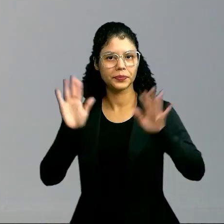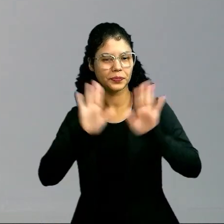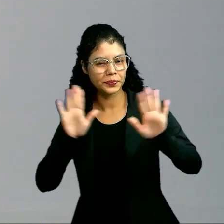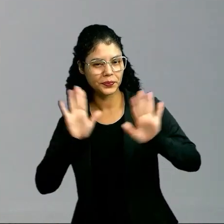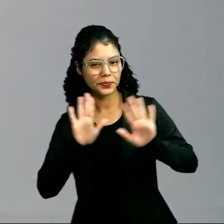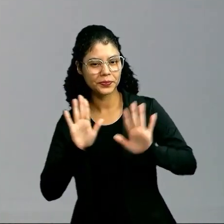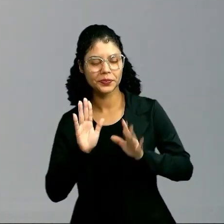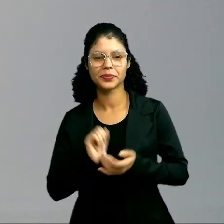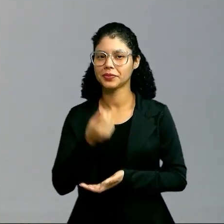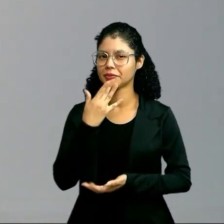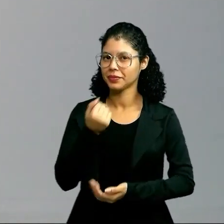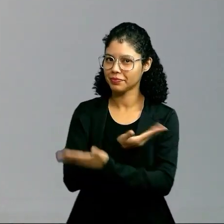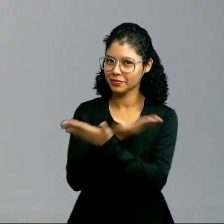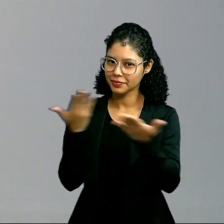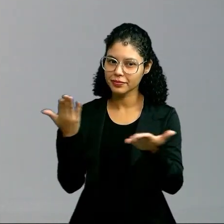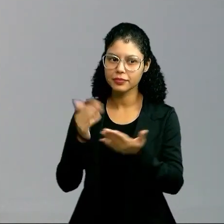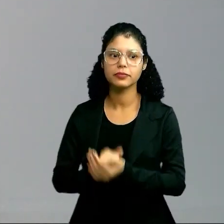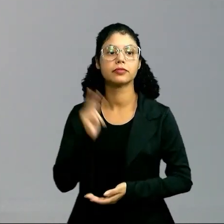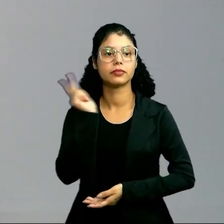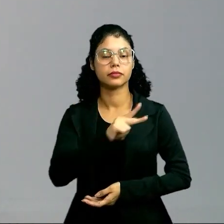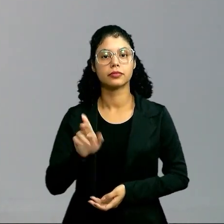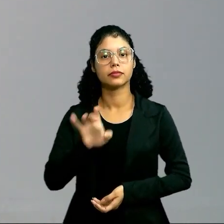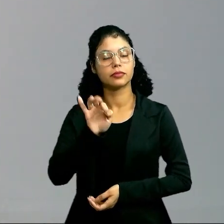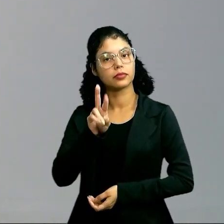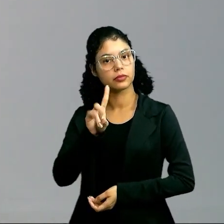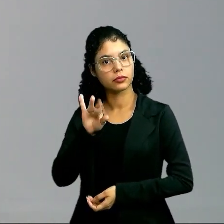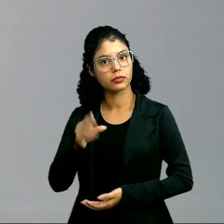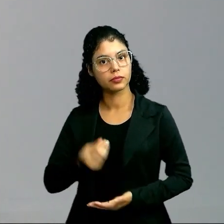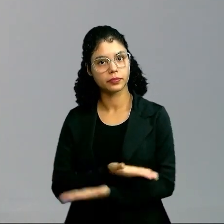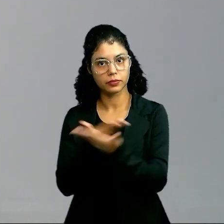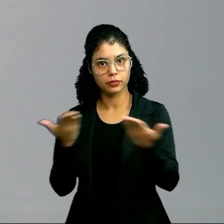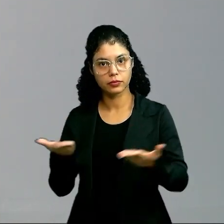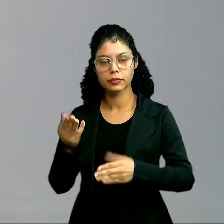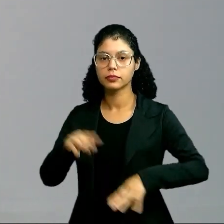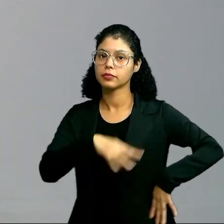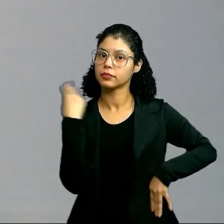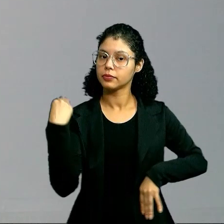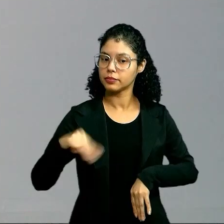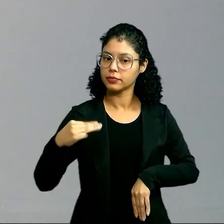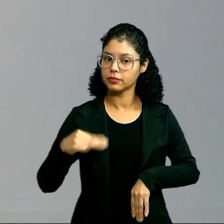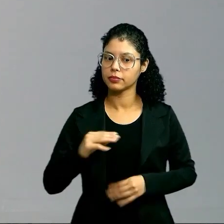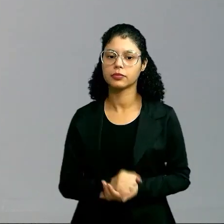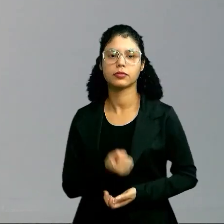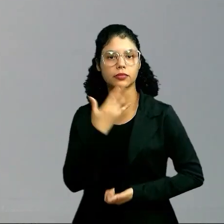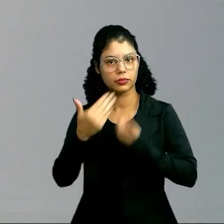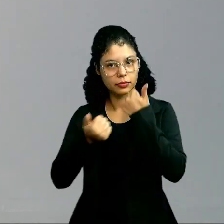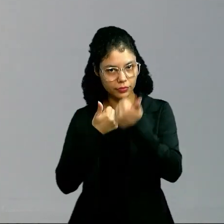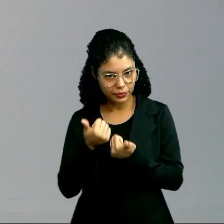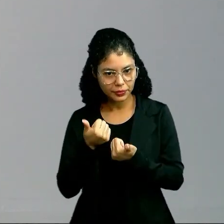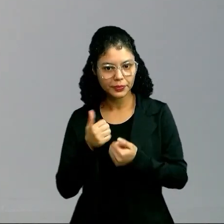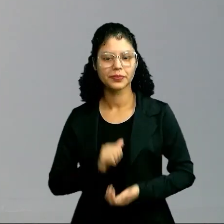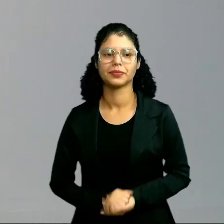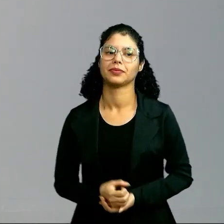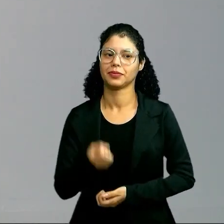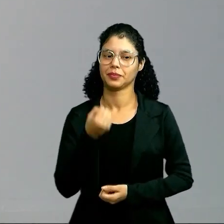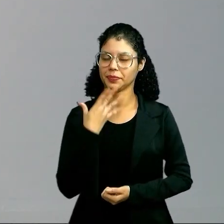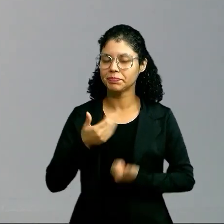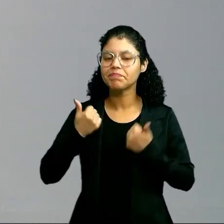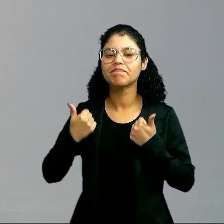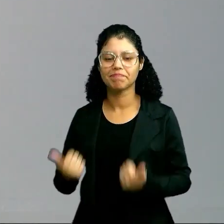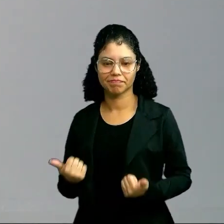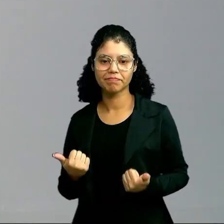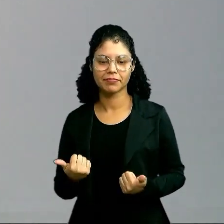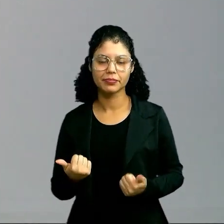Olá, olá, olá. E aí, tudo bem com você? Professor Emerson aqui, Matemática na Veia. Como é que você está? Espero que esteja muito